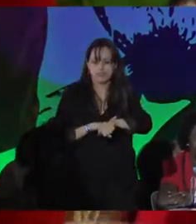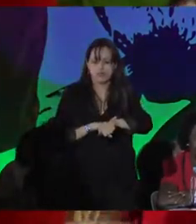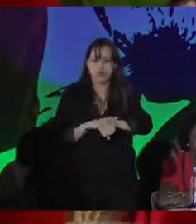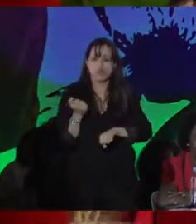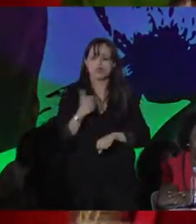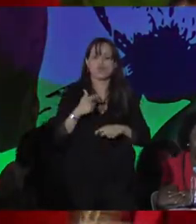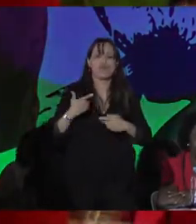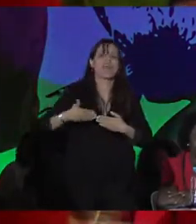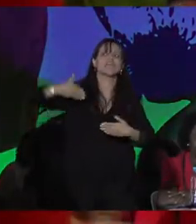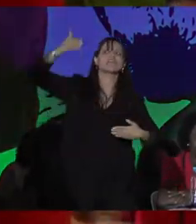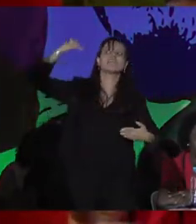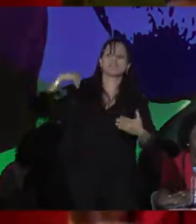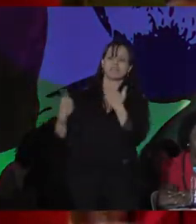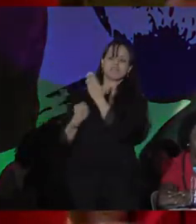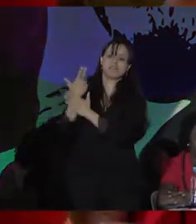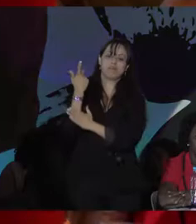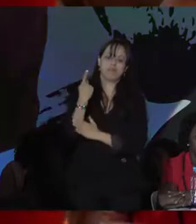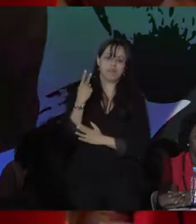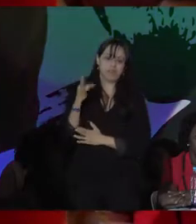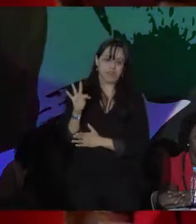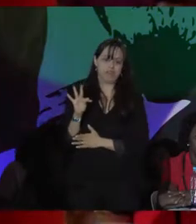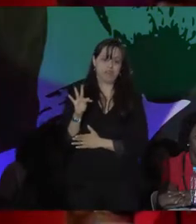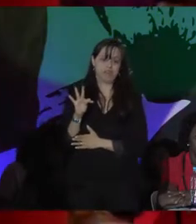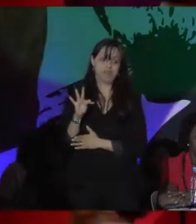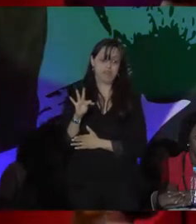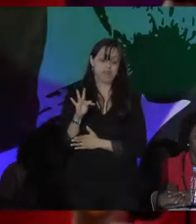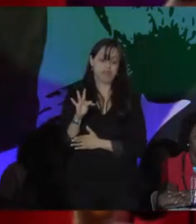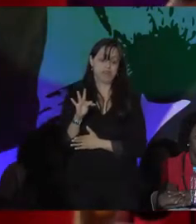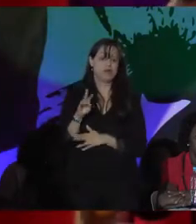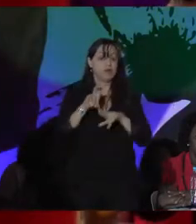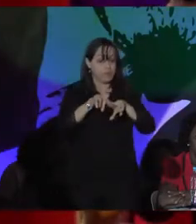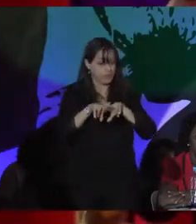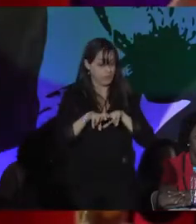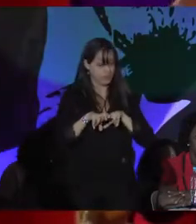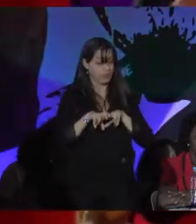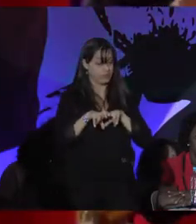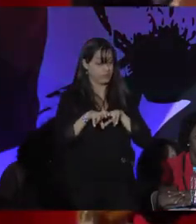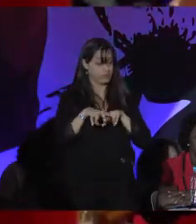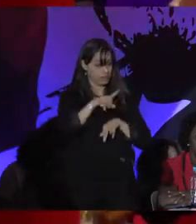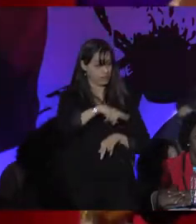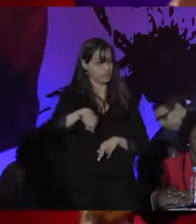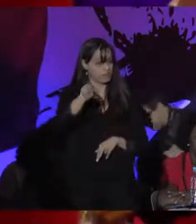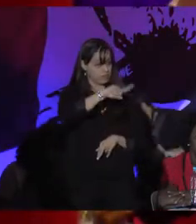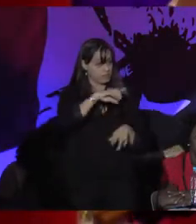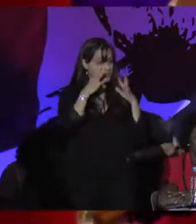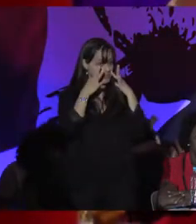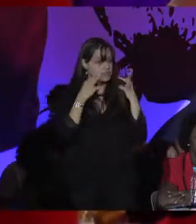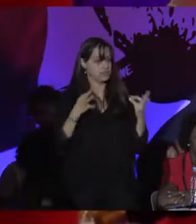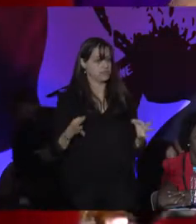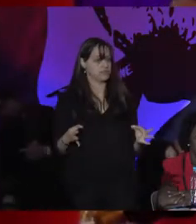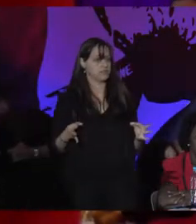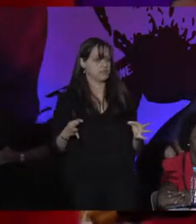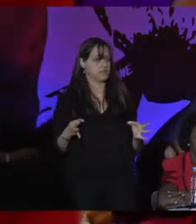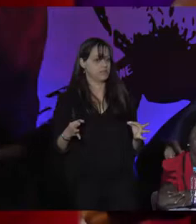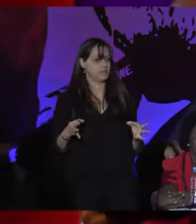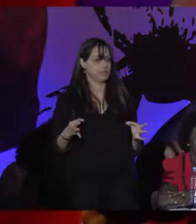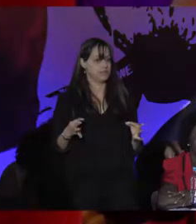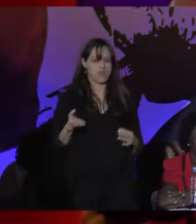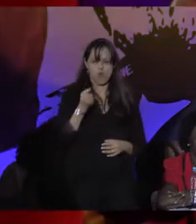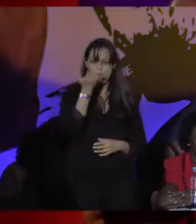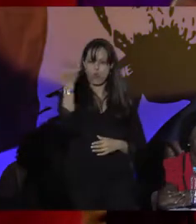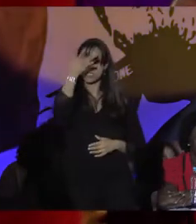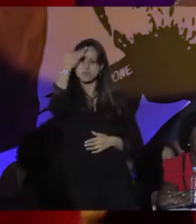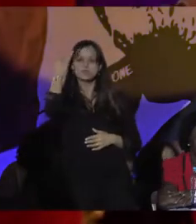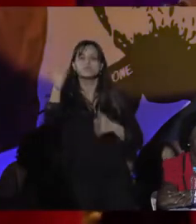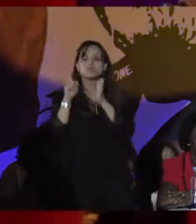surgimento, esse momento da conjuntura, e para isso eu quero chamar a atenção. Muitos analistas